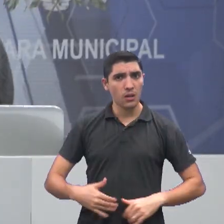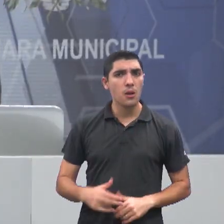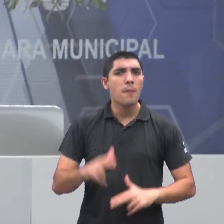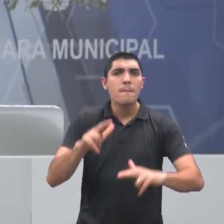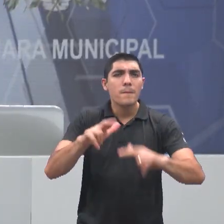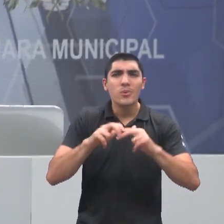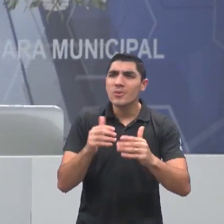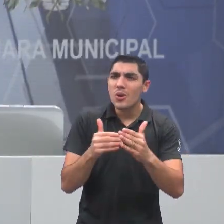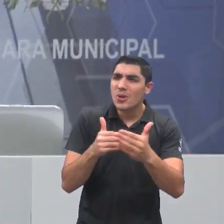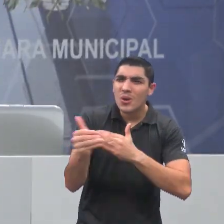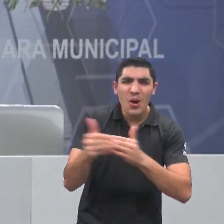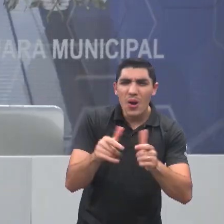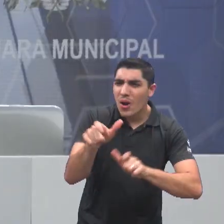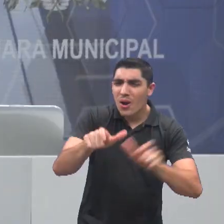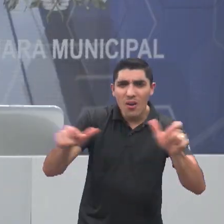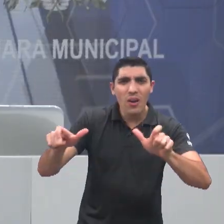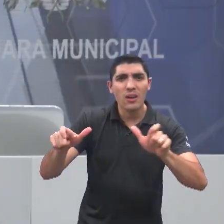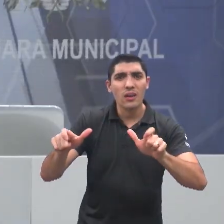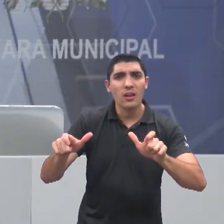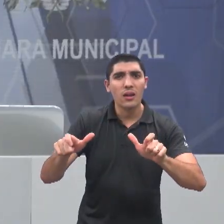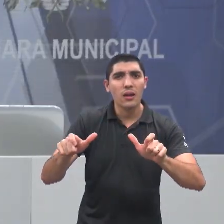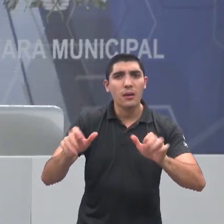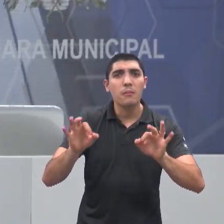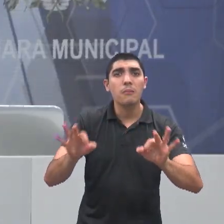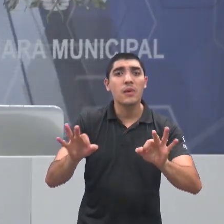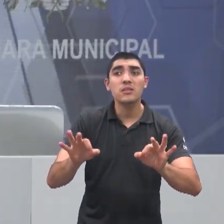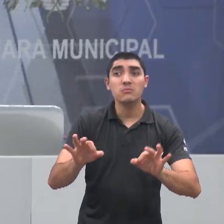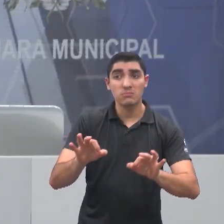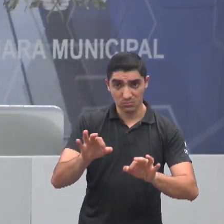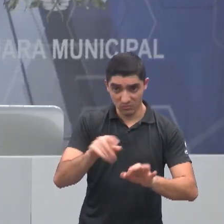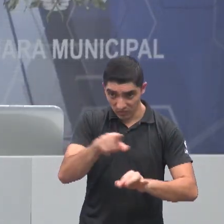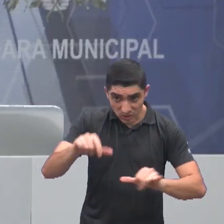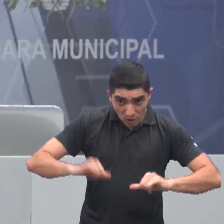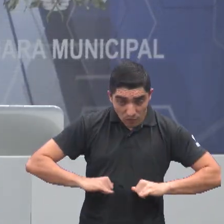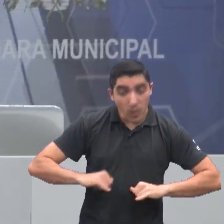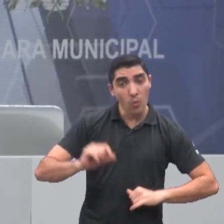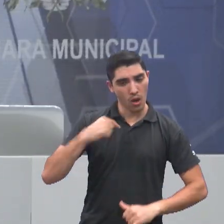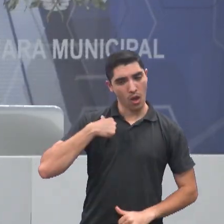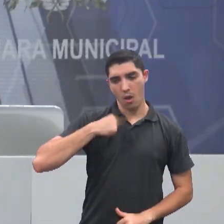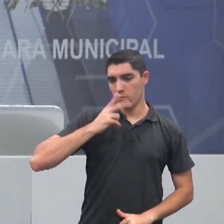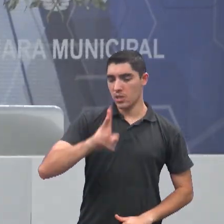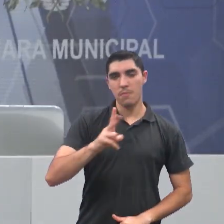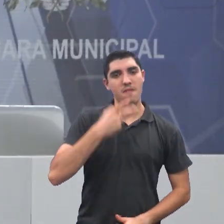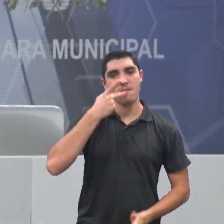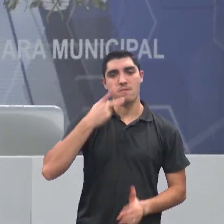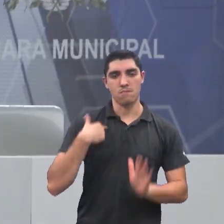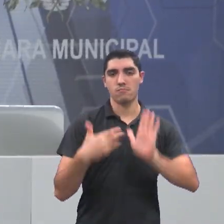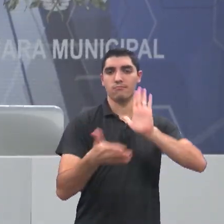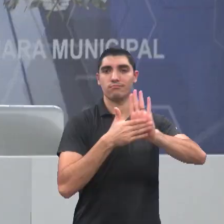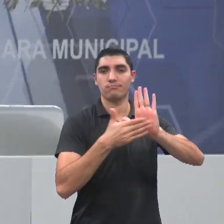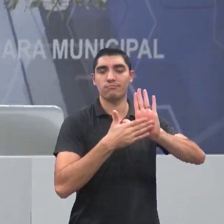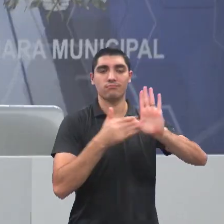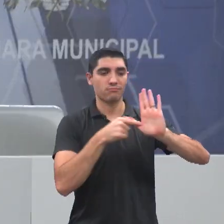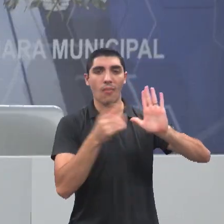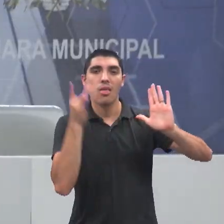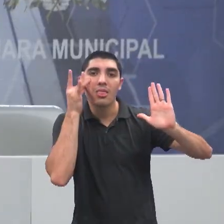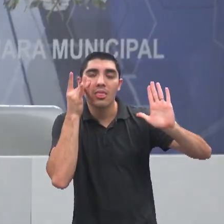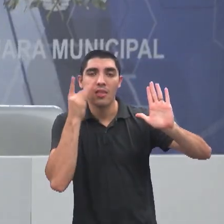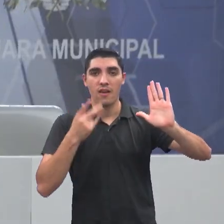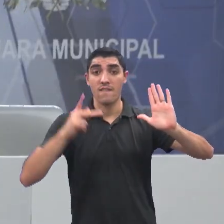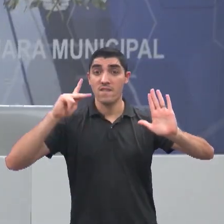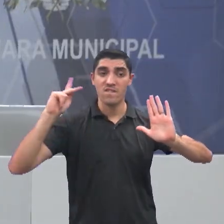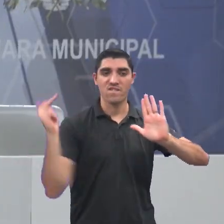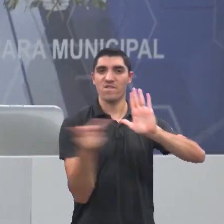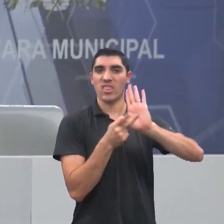um vai sofrer comigo, é a minha transparência. Eu sou absolutamente transparência, eu não tergiverso com a verdade, e eu creio que aí é que está o